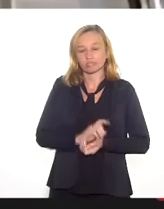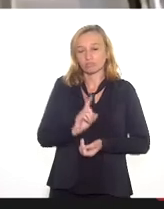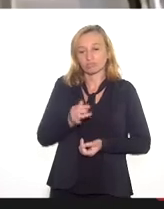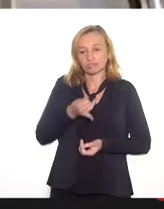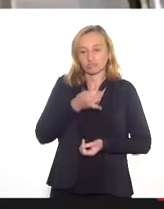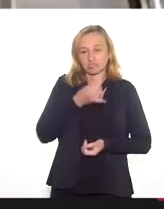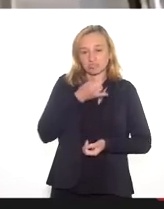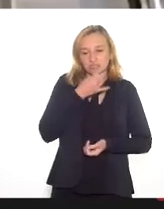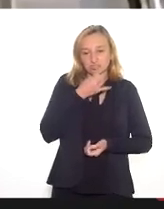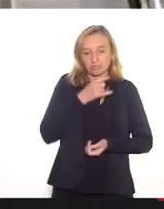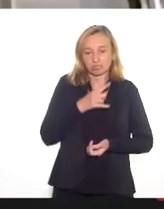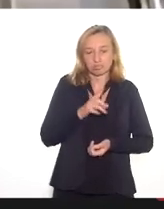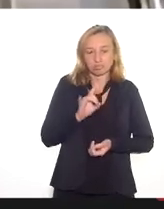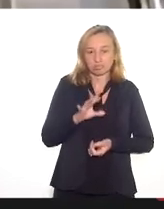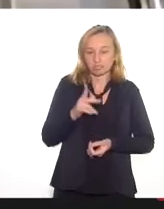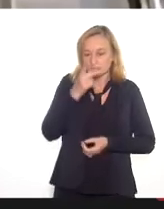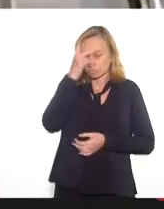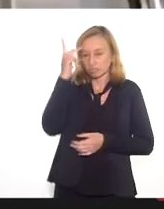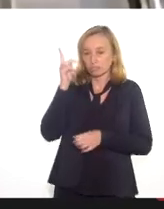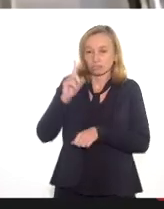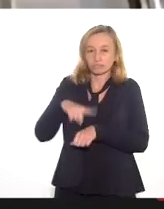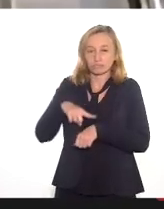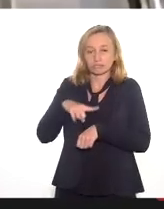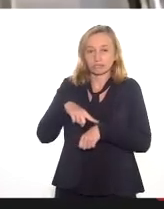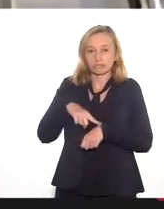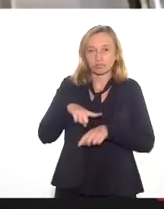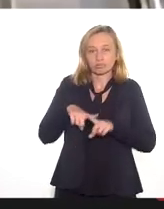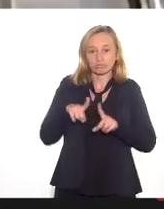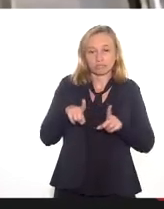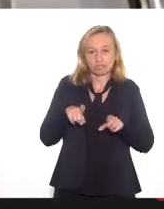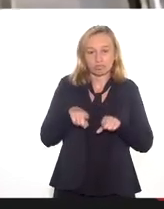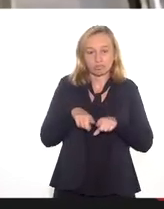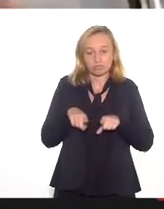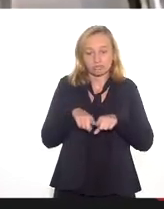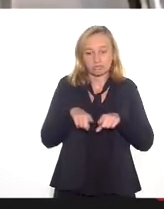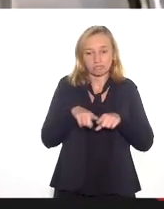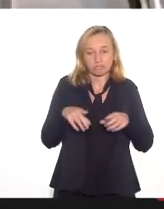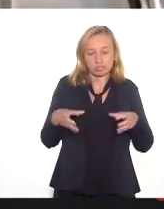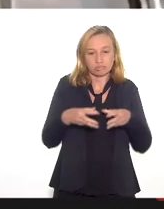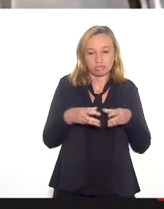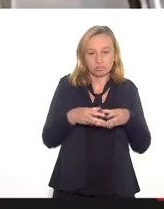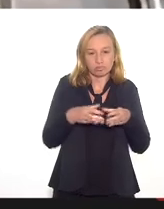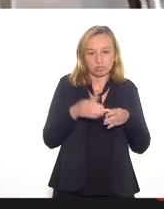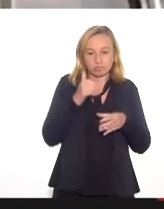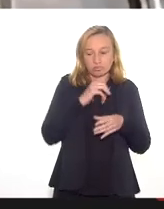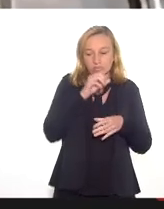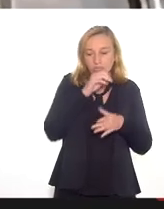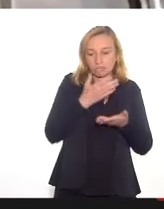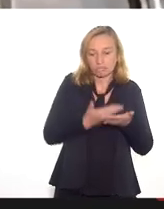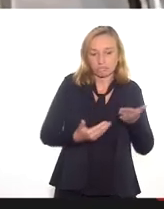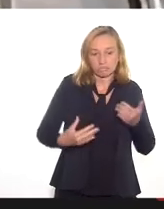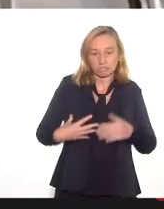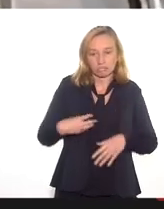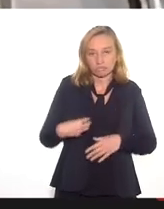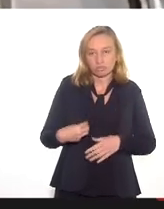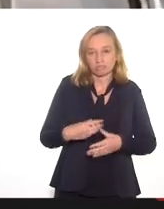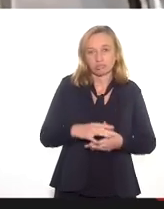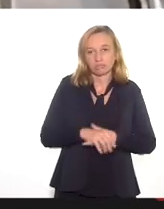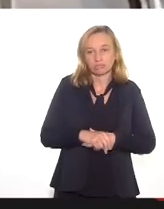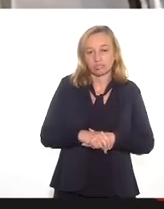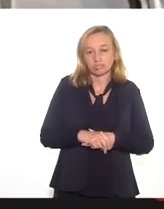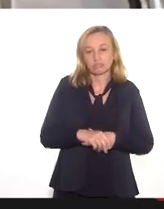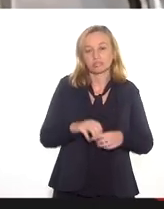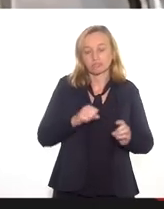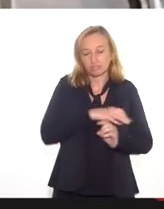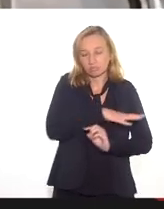as pessoas naquele momento isso gerou para o conjunto de mães que perderam seus filhos para os